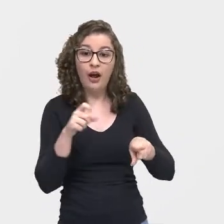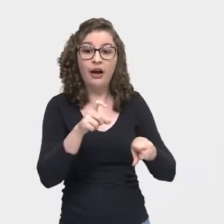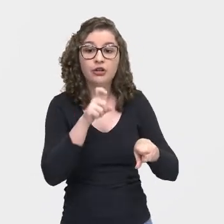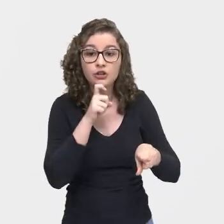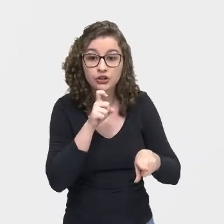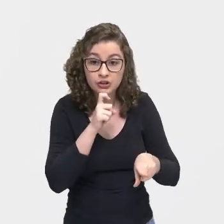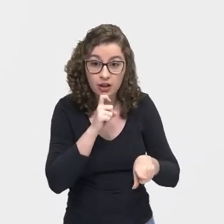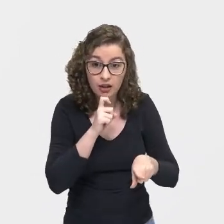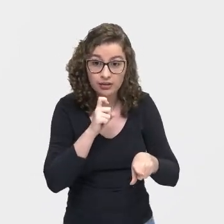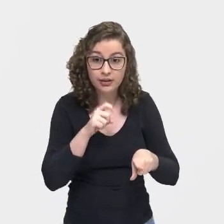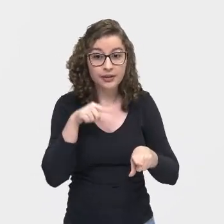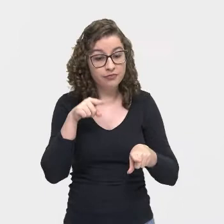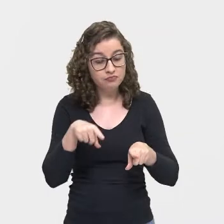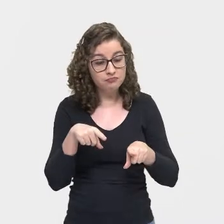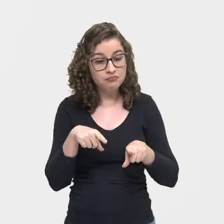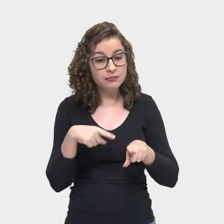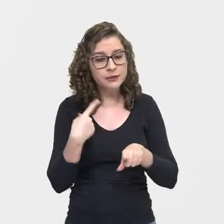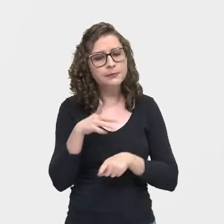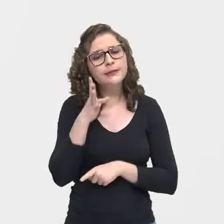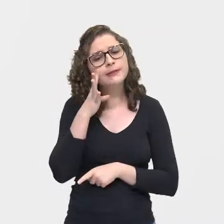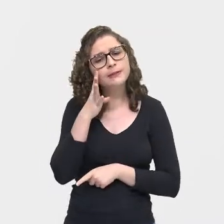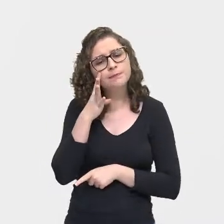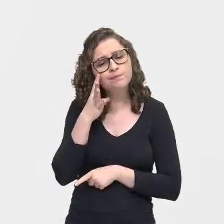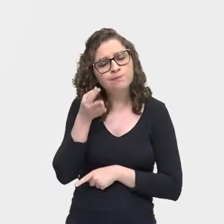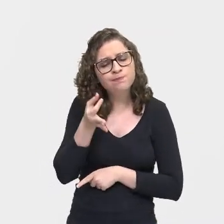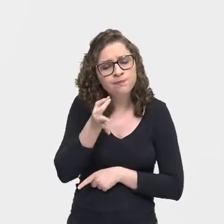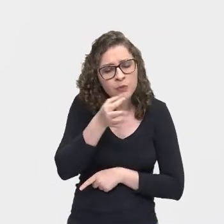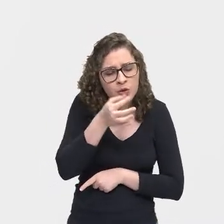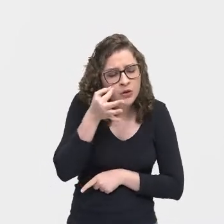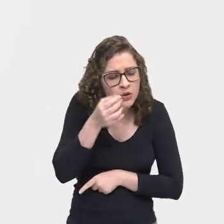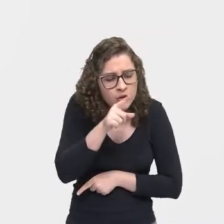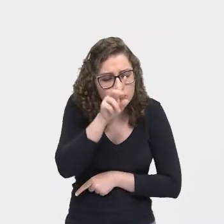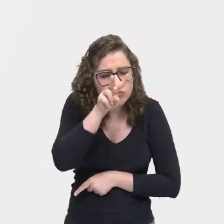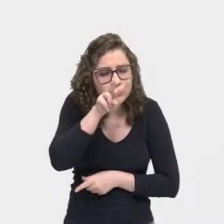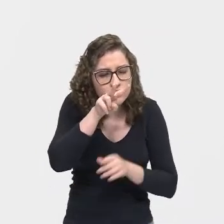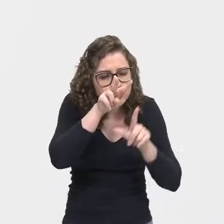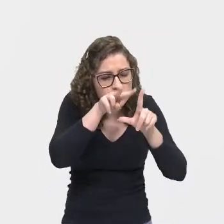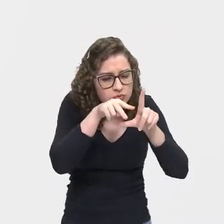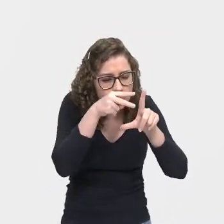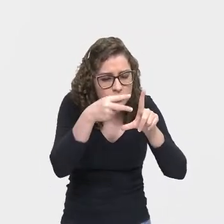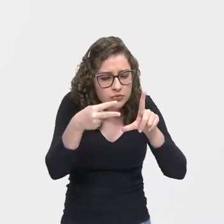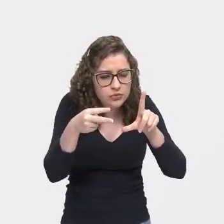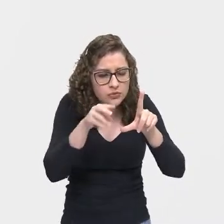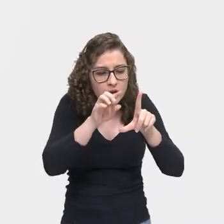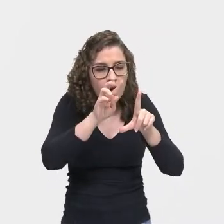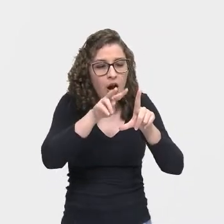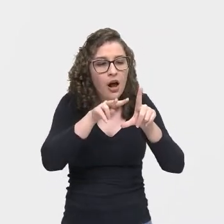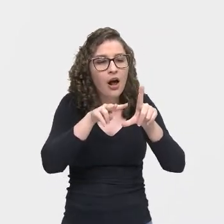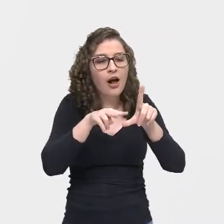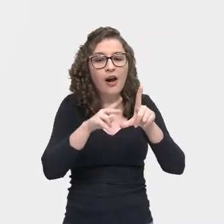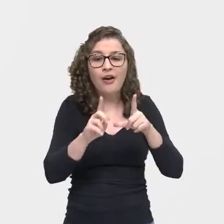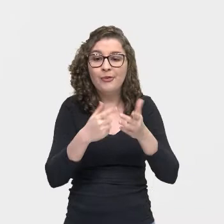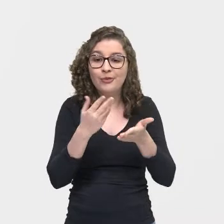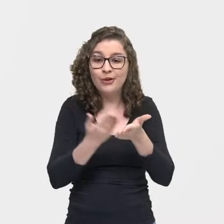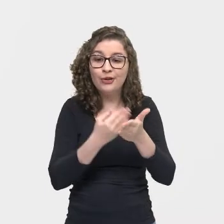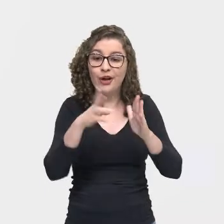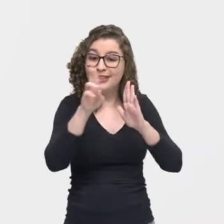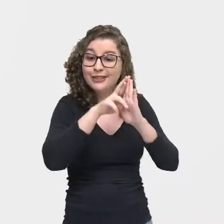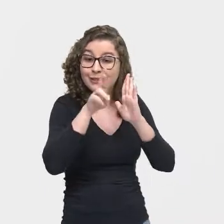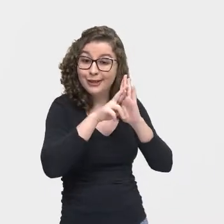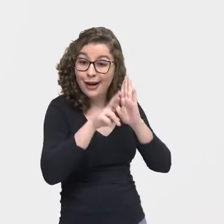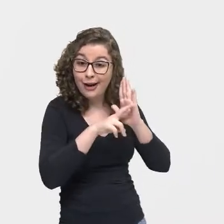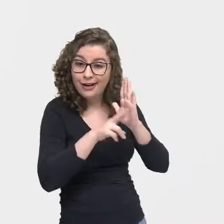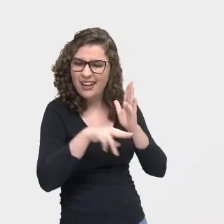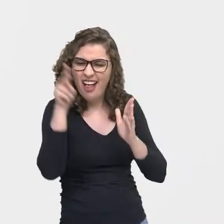geladeira em casa, o ideal era que a gente desse uma olhadinha, por exemplo, né, nas instruções, no famoso manual